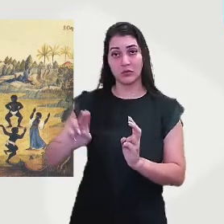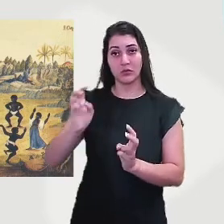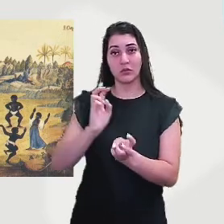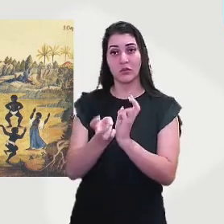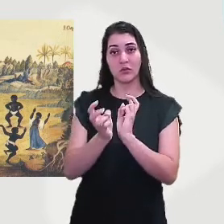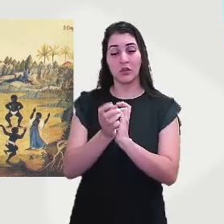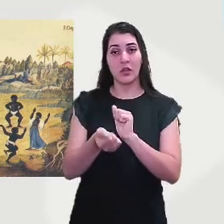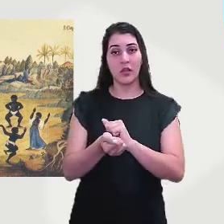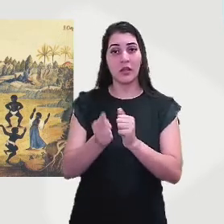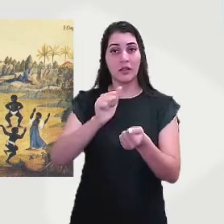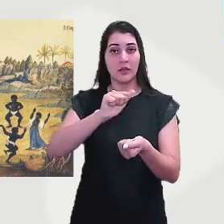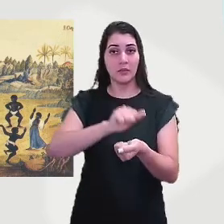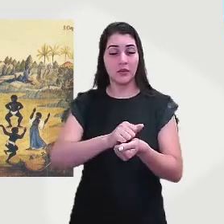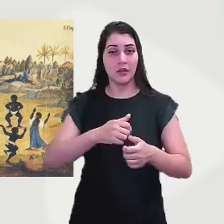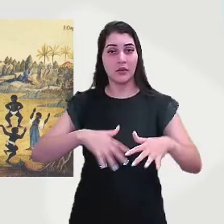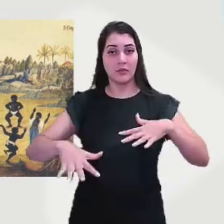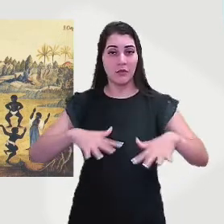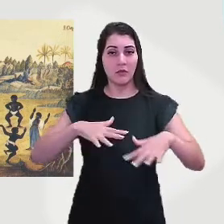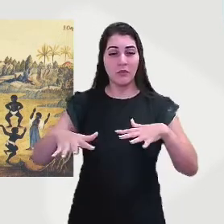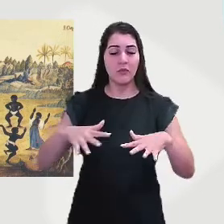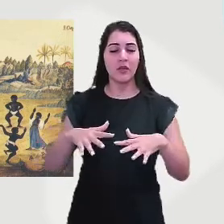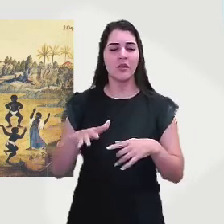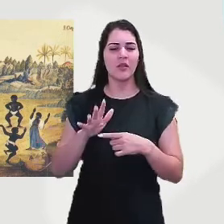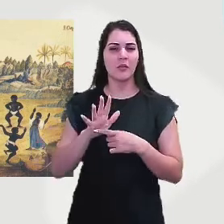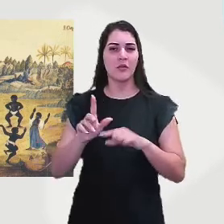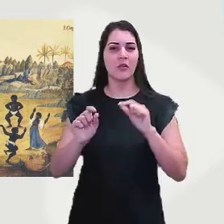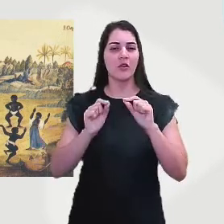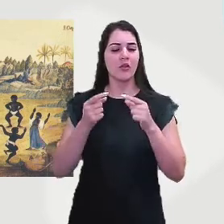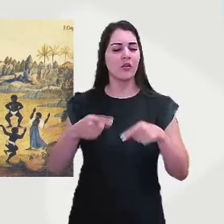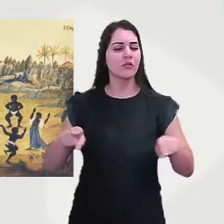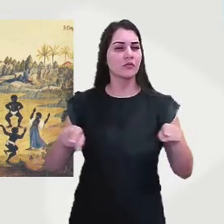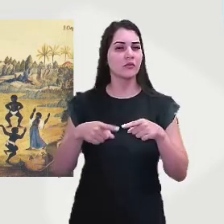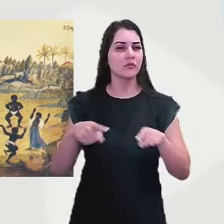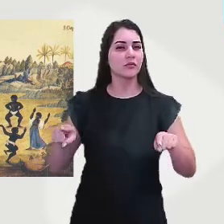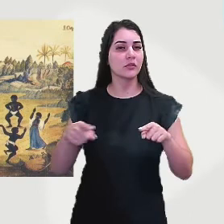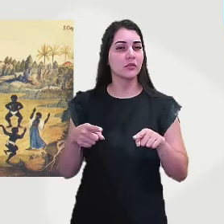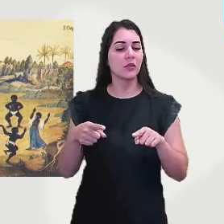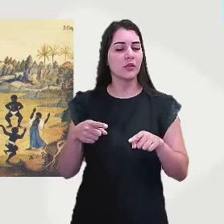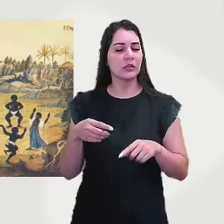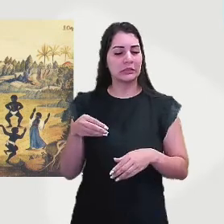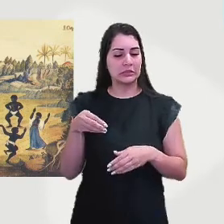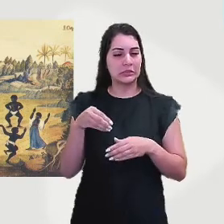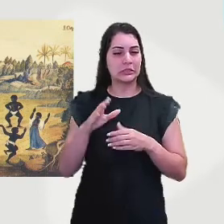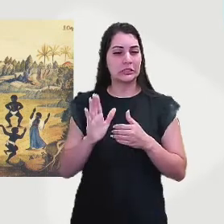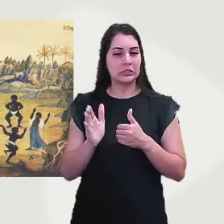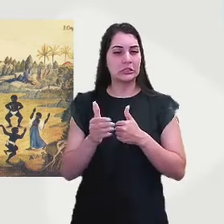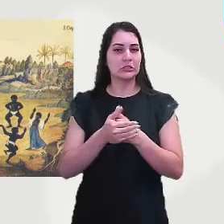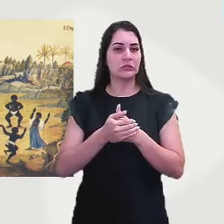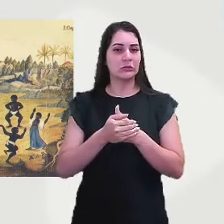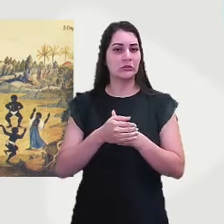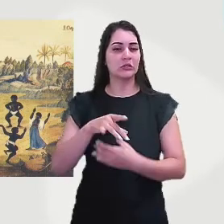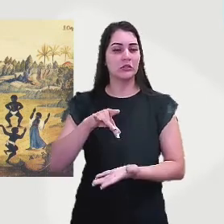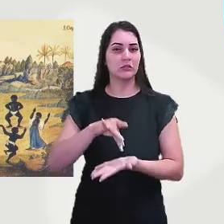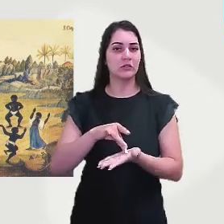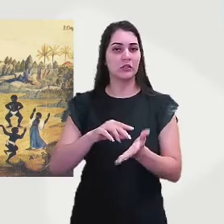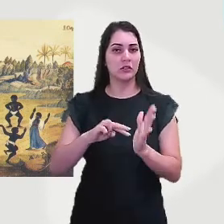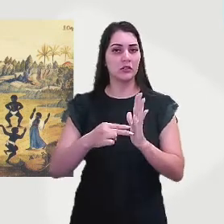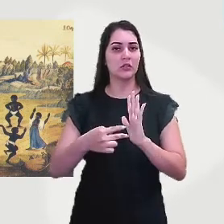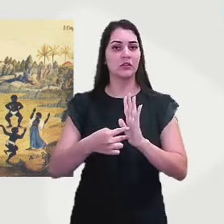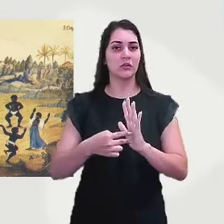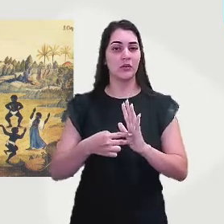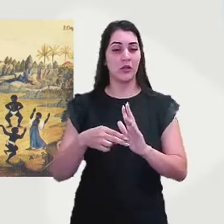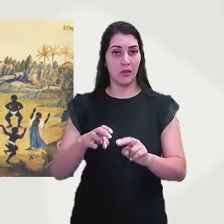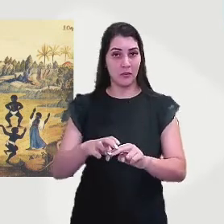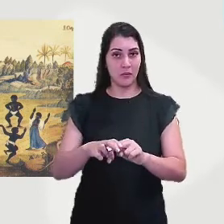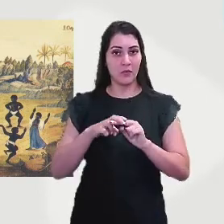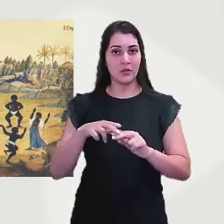movimentos e adicionaram elementos coreográficos e musicais, camuflando seu verdadeiro significado. Por isso, na capoeira sempre tem